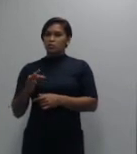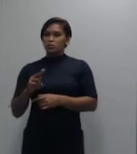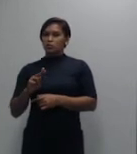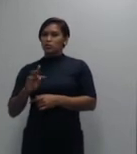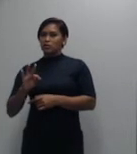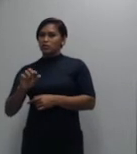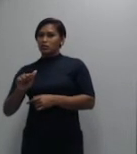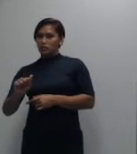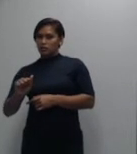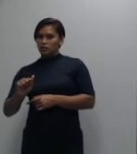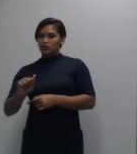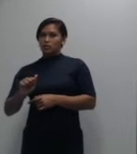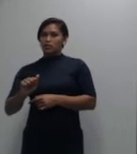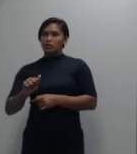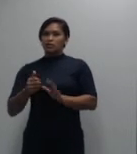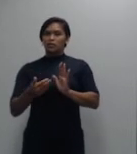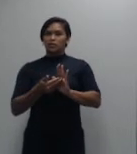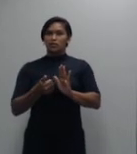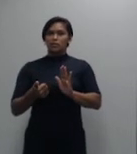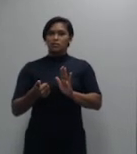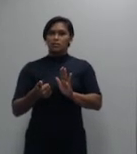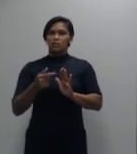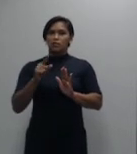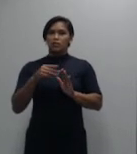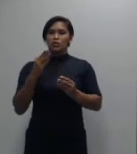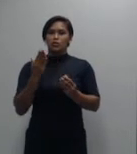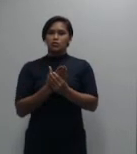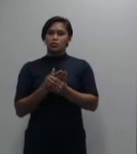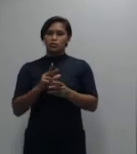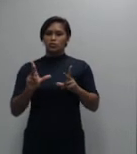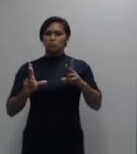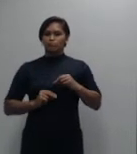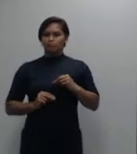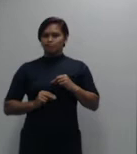em que reside no carro